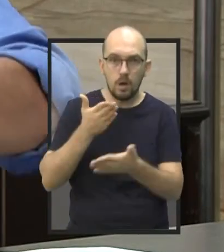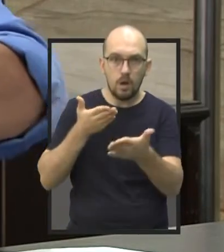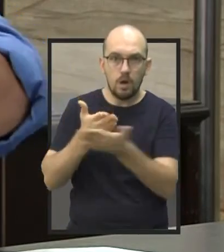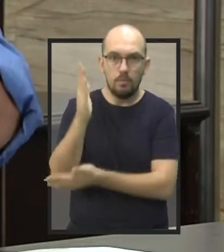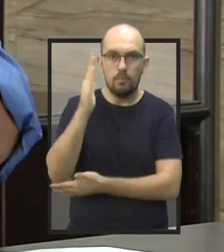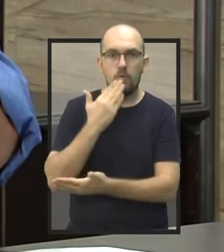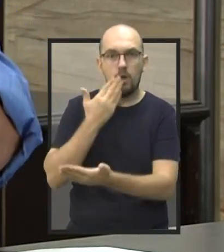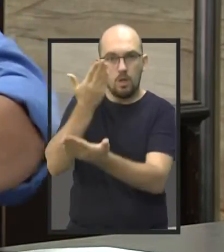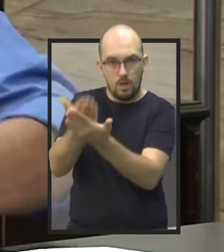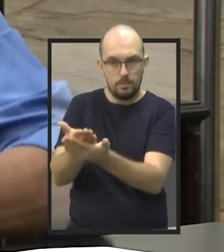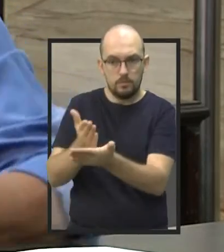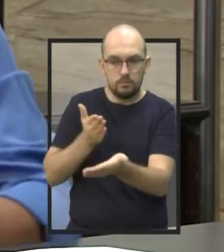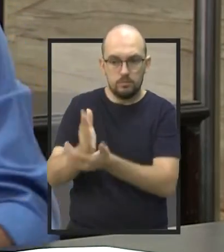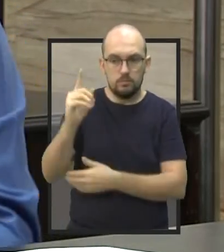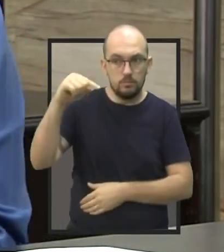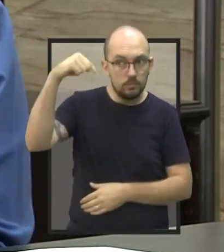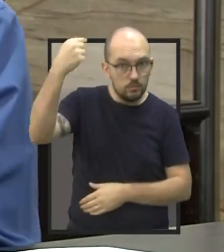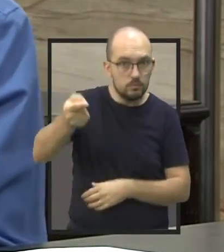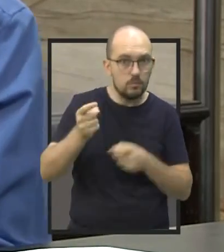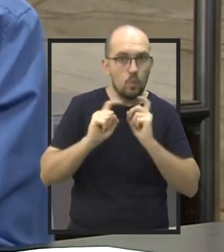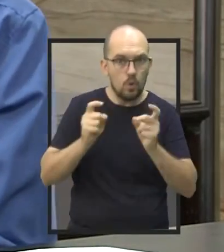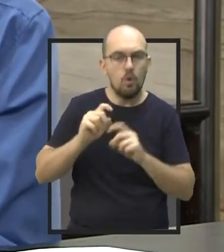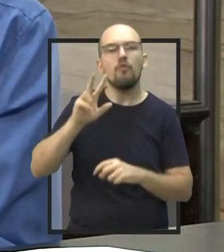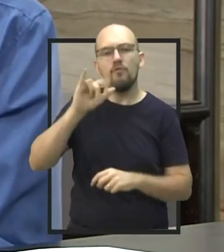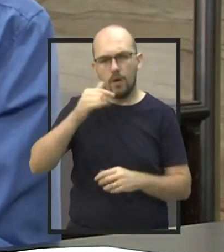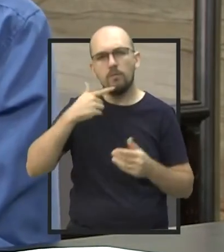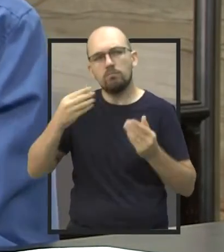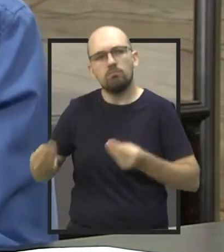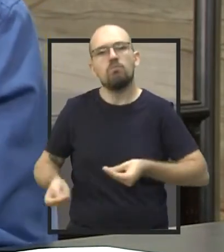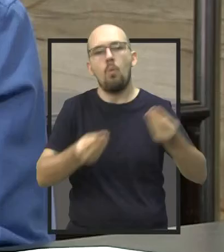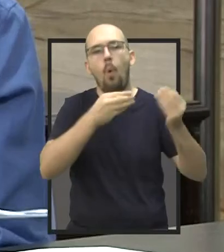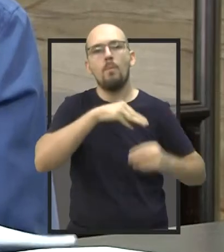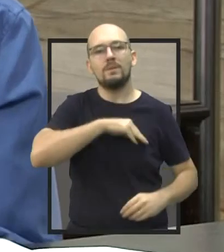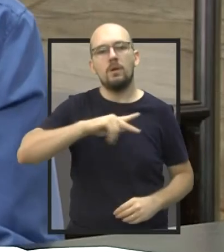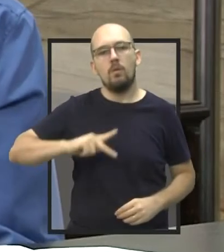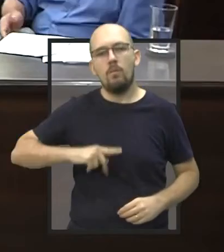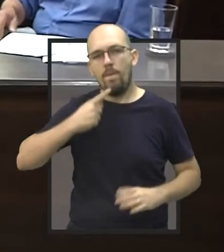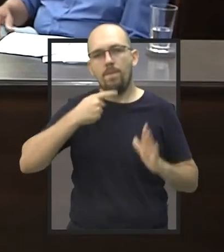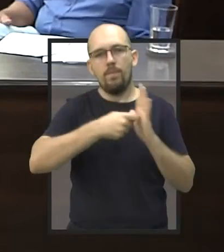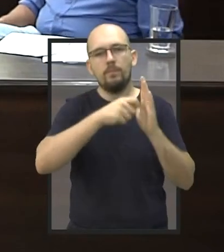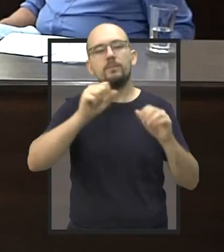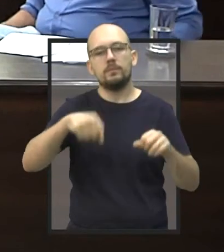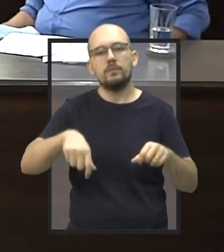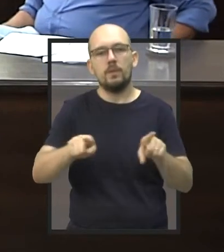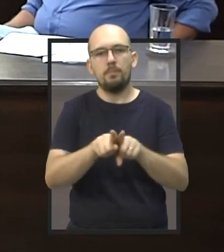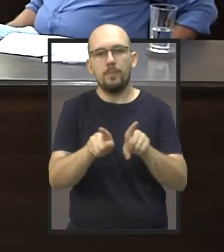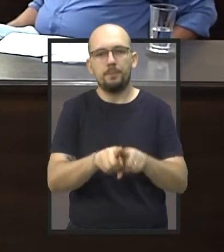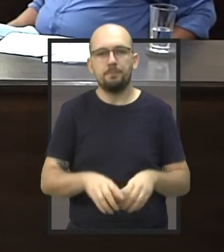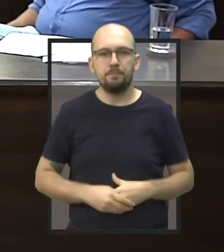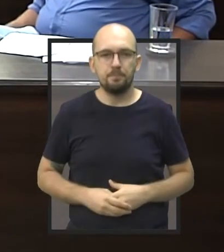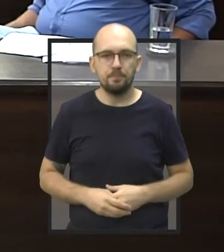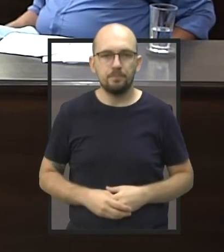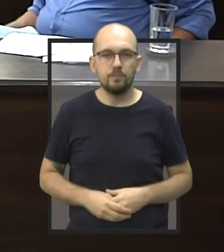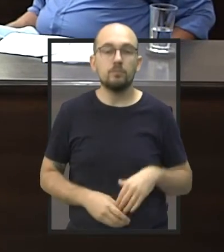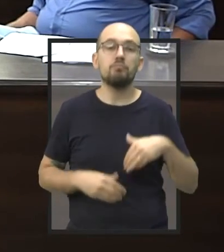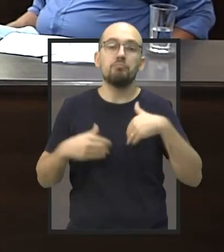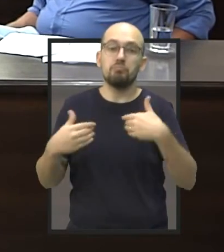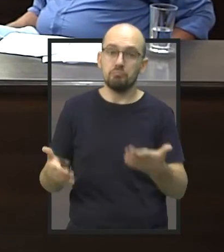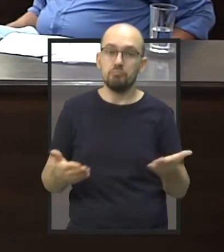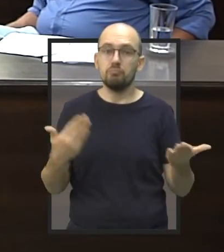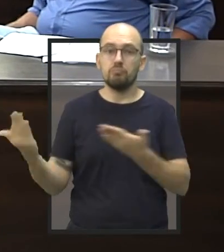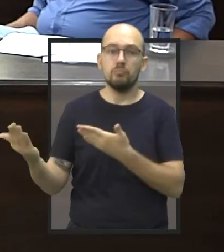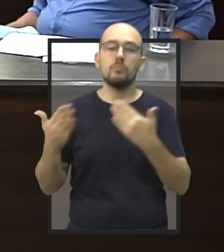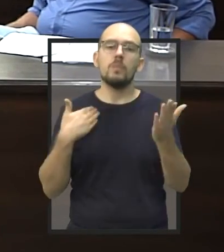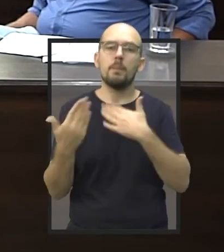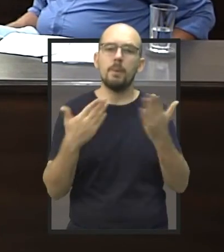esse requerimento na próxima sessão, nós estaremos encaminhando ao Ministério Público também. Pois bem, esta foi a entrevista com o vereador